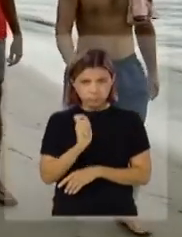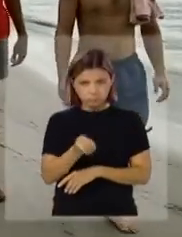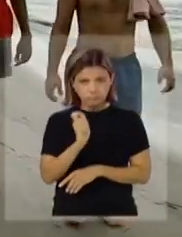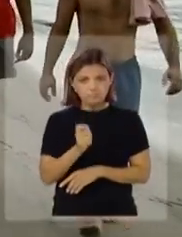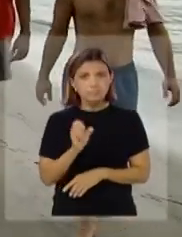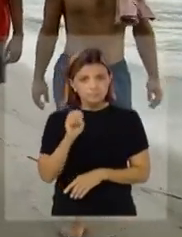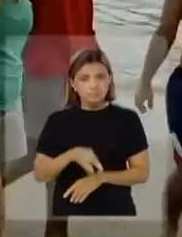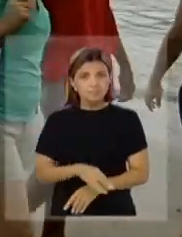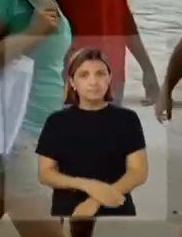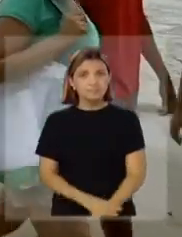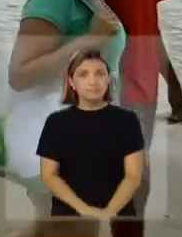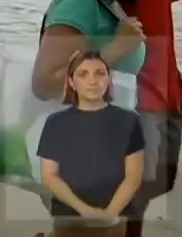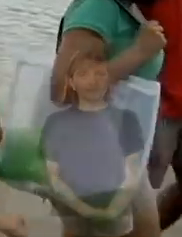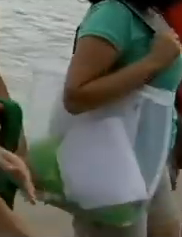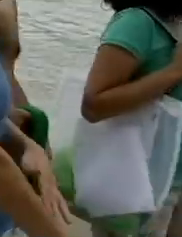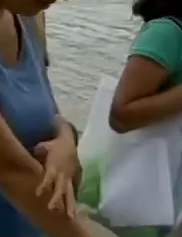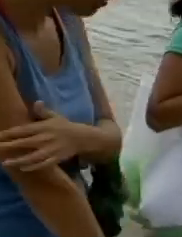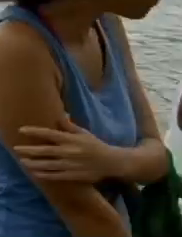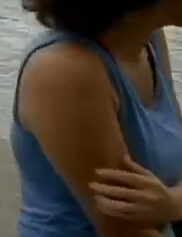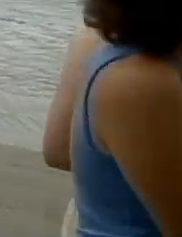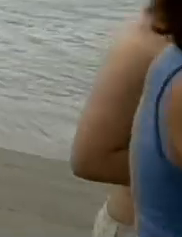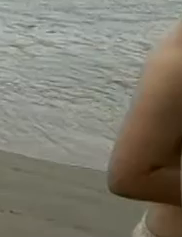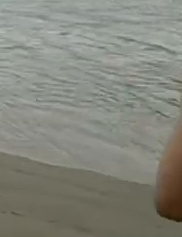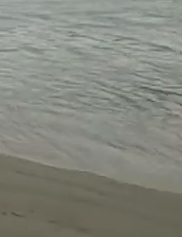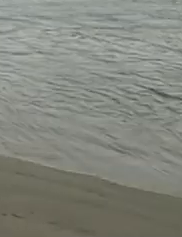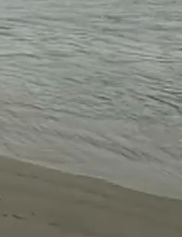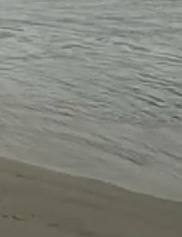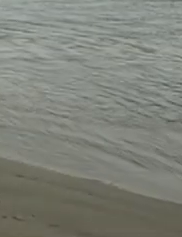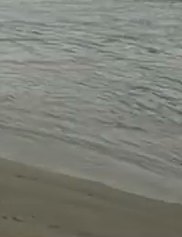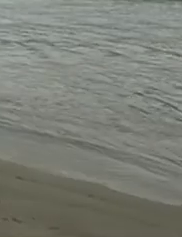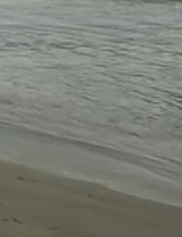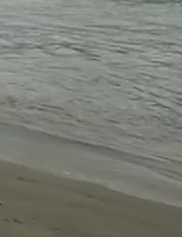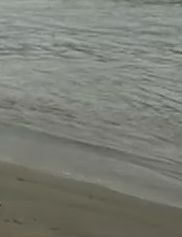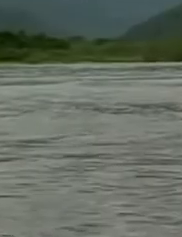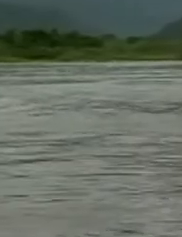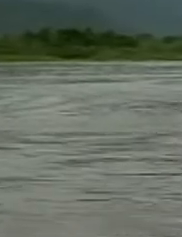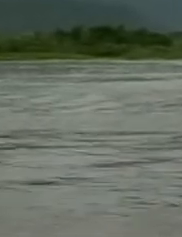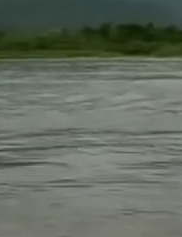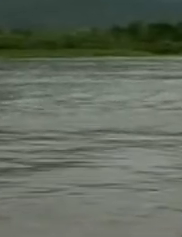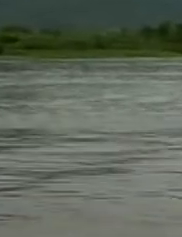pegam muito peixe por aqui? Nem sempre, né, cara? Às vezes dá uma escassez.